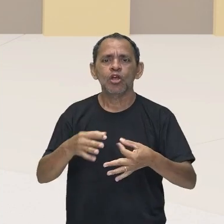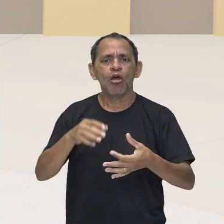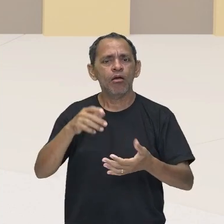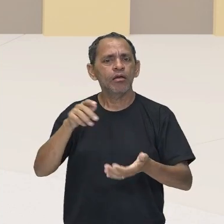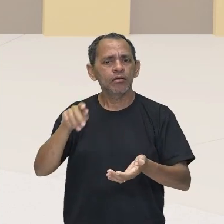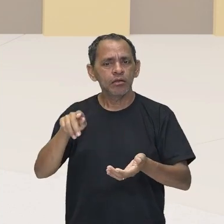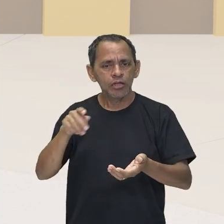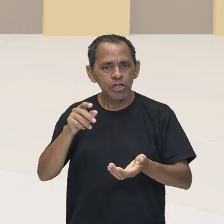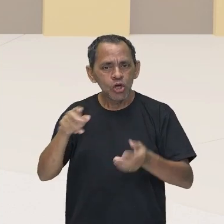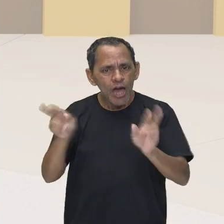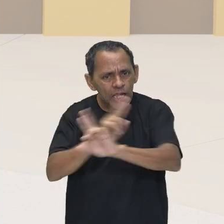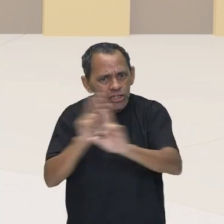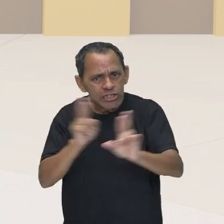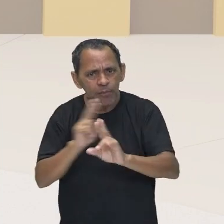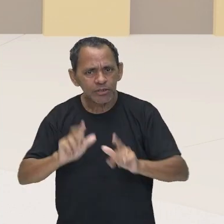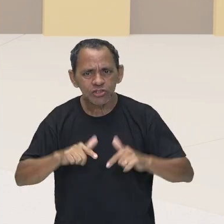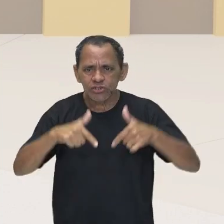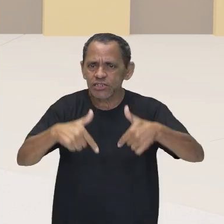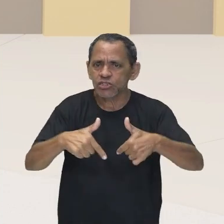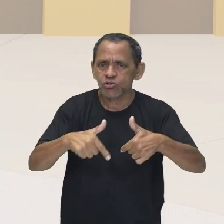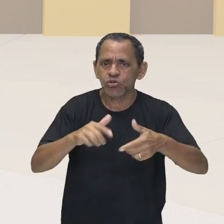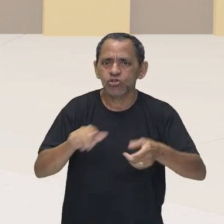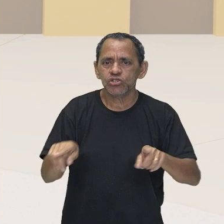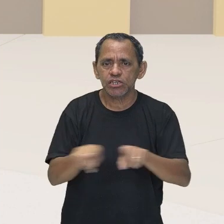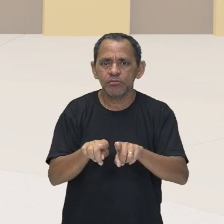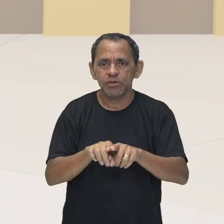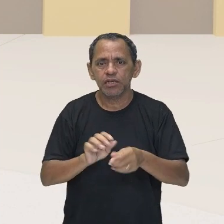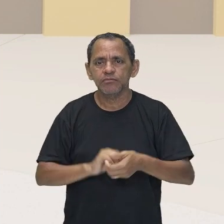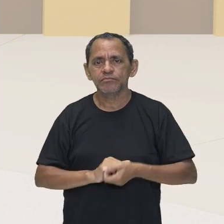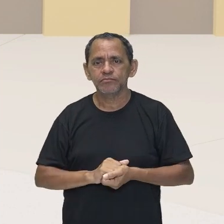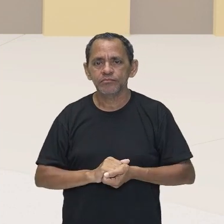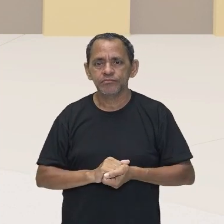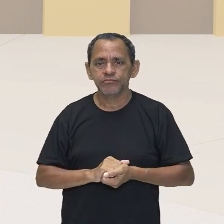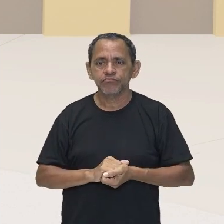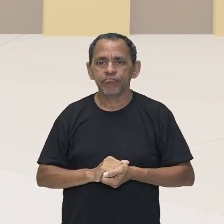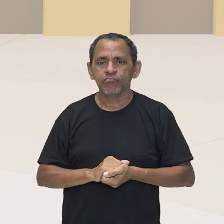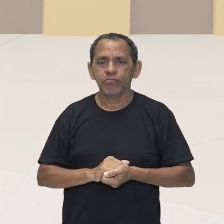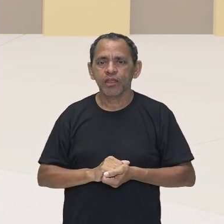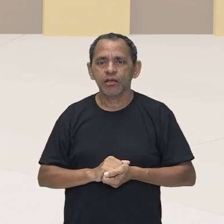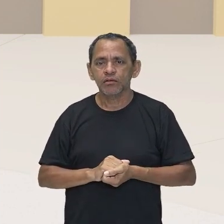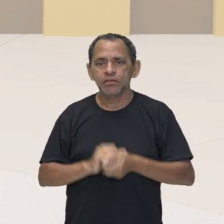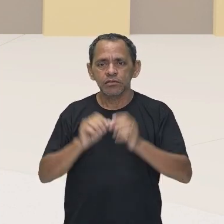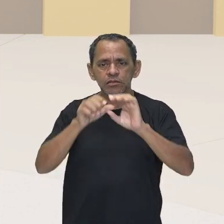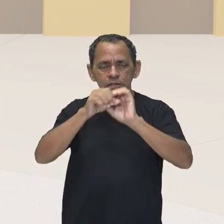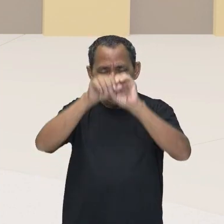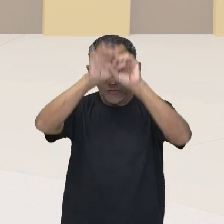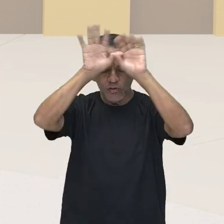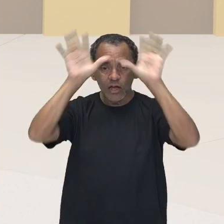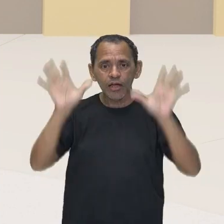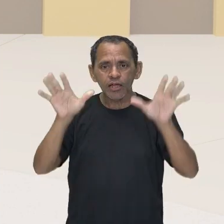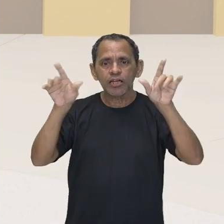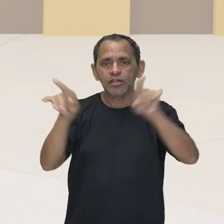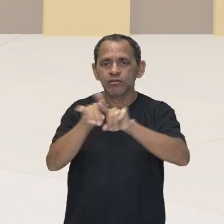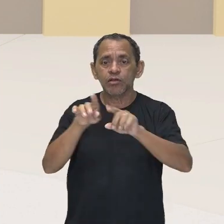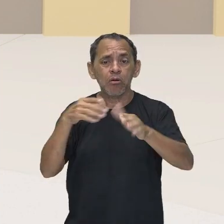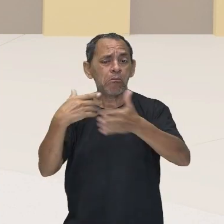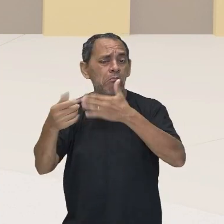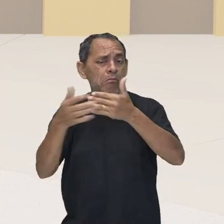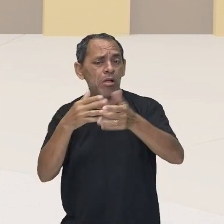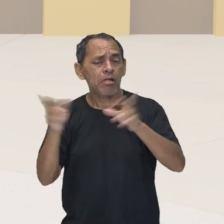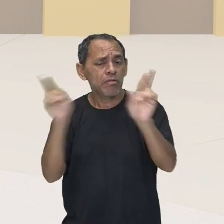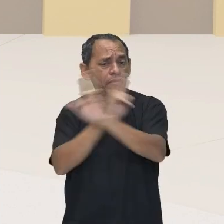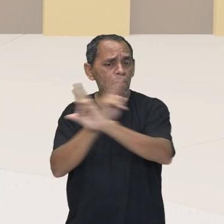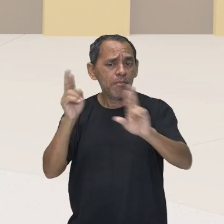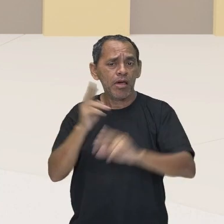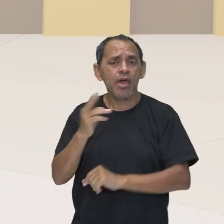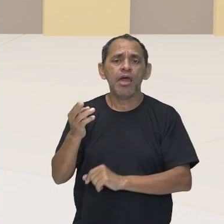É importante, é essencial que sejamos transparentes em todo e qualquer relacionamento, seja ele